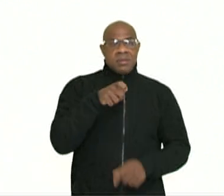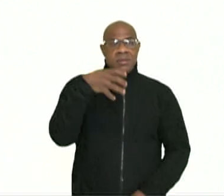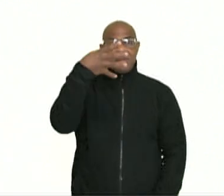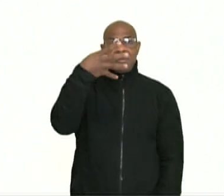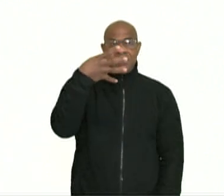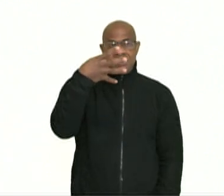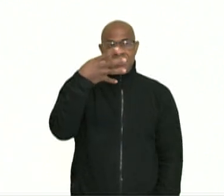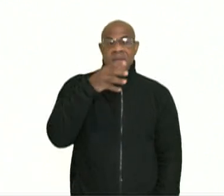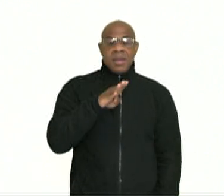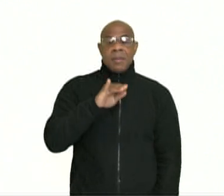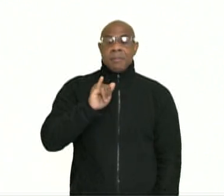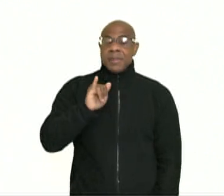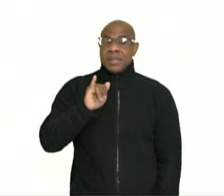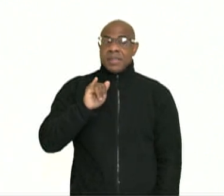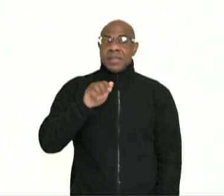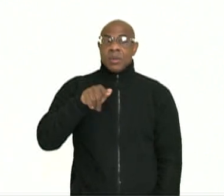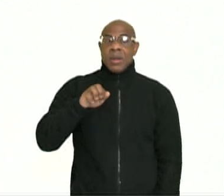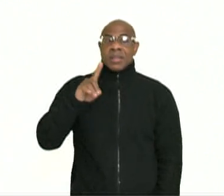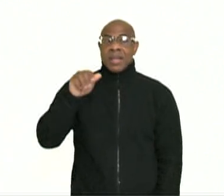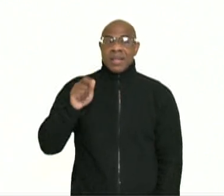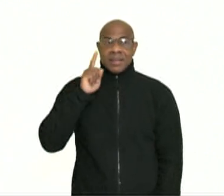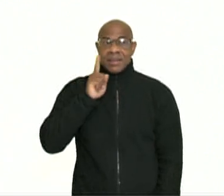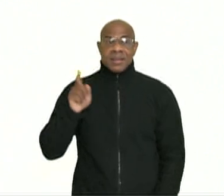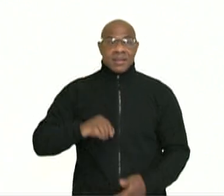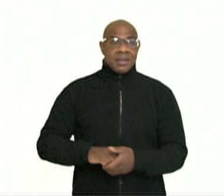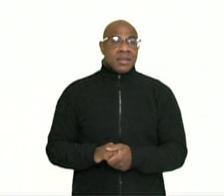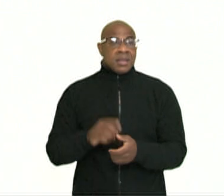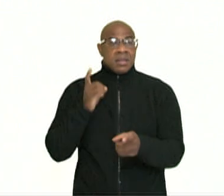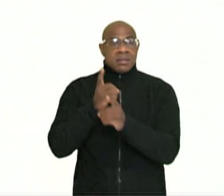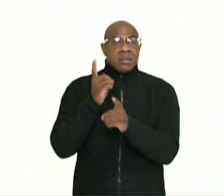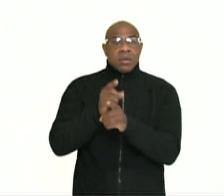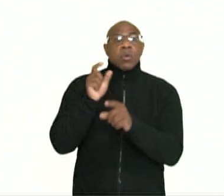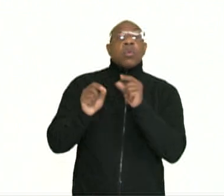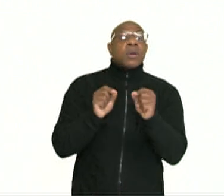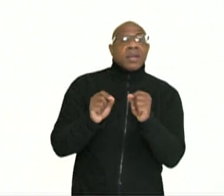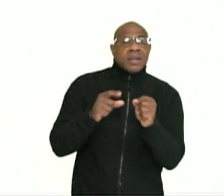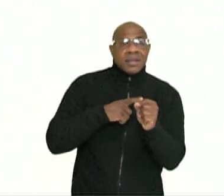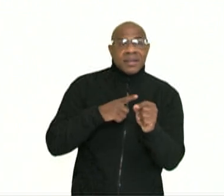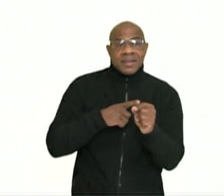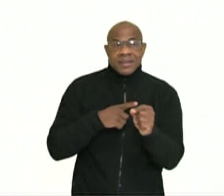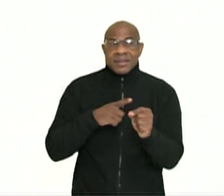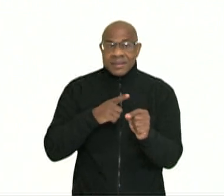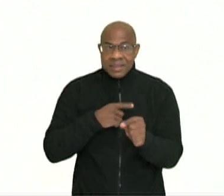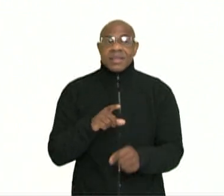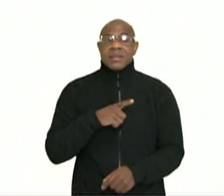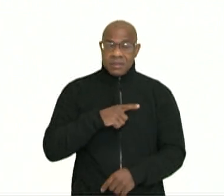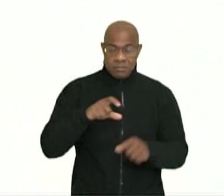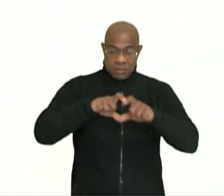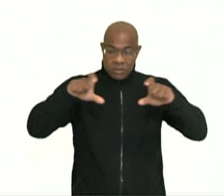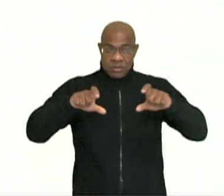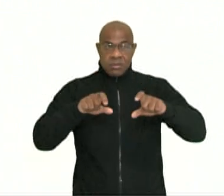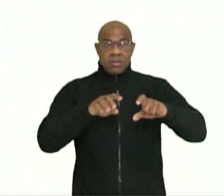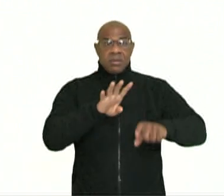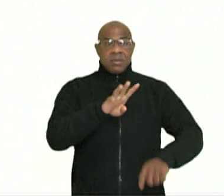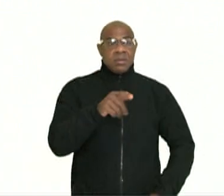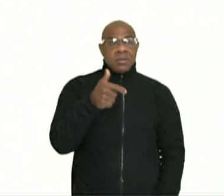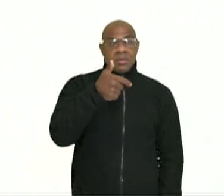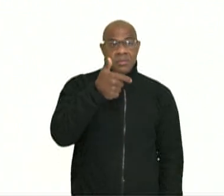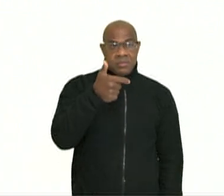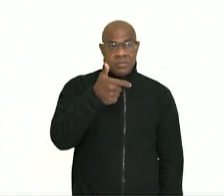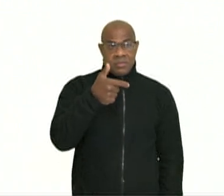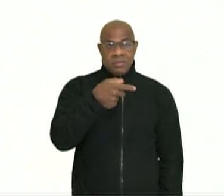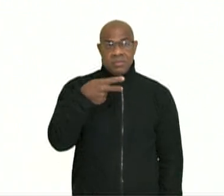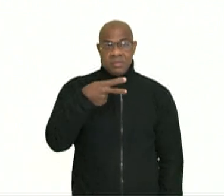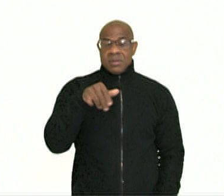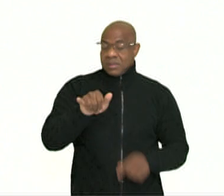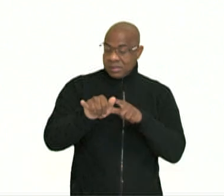biquadrada bem devagarzinho para você entender. Então, agora eu cheguei na parte onde eu tenho a equação biquadrada, sei que chamei a letra ao